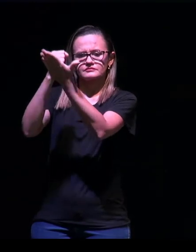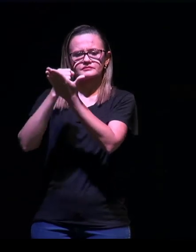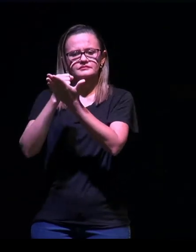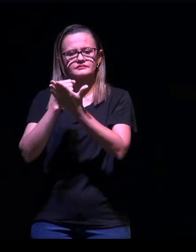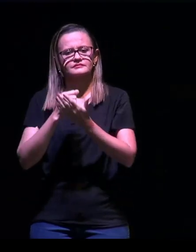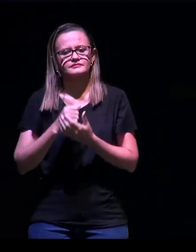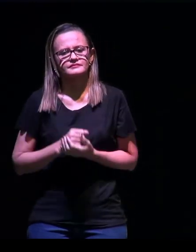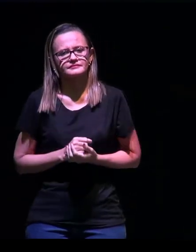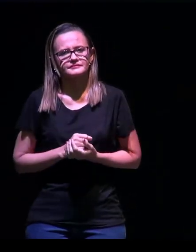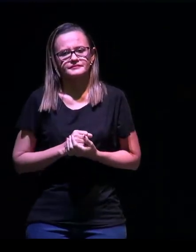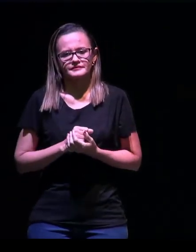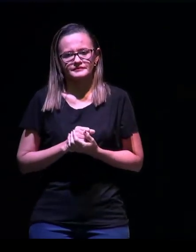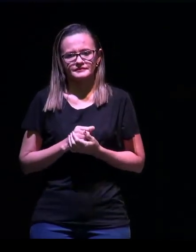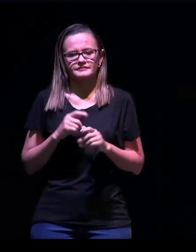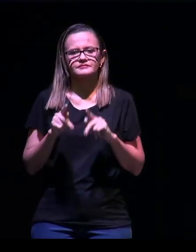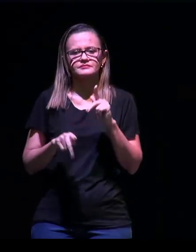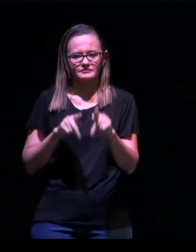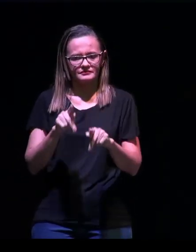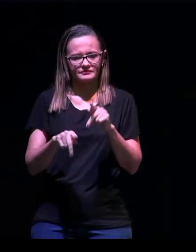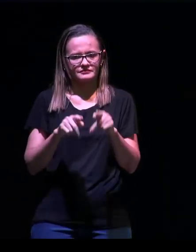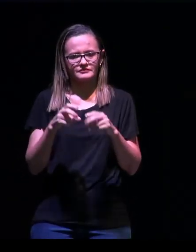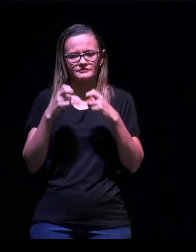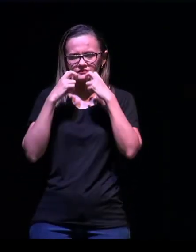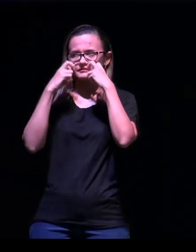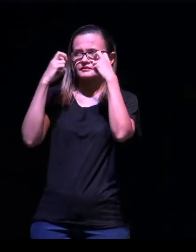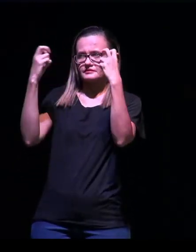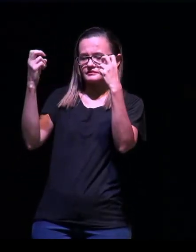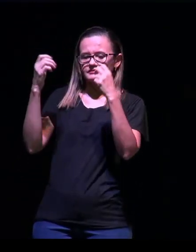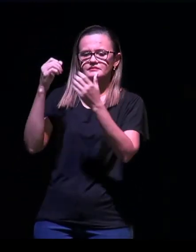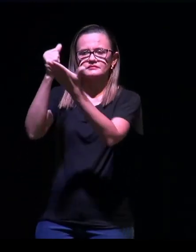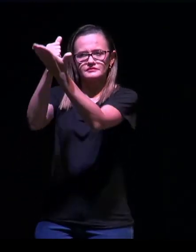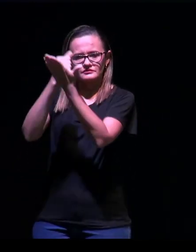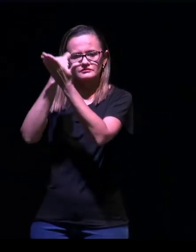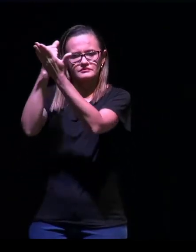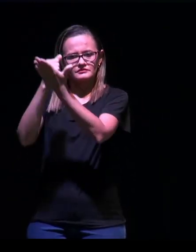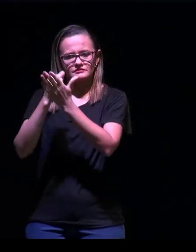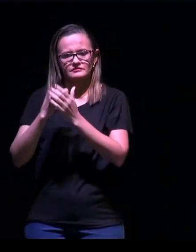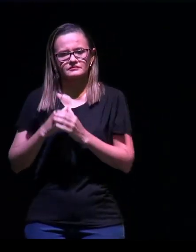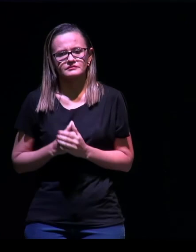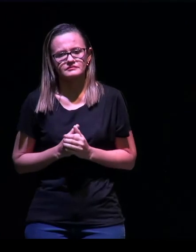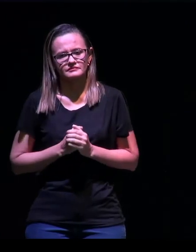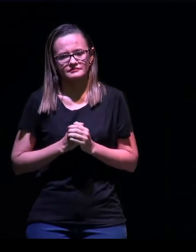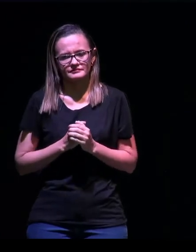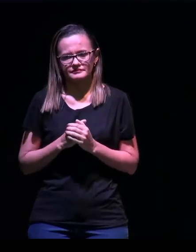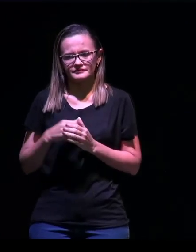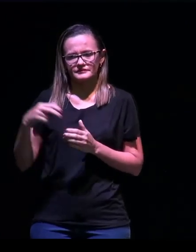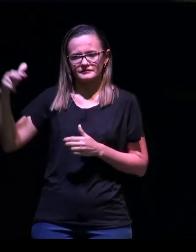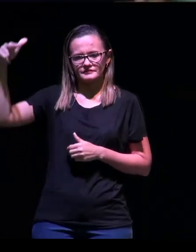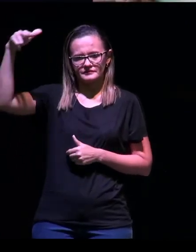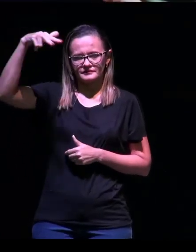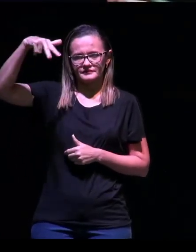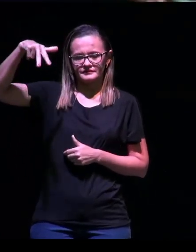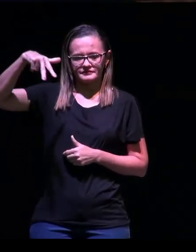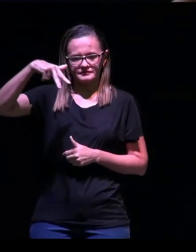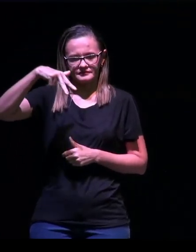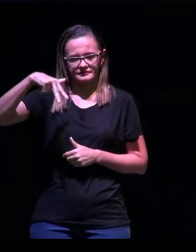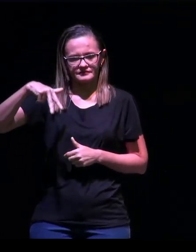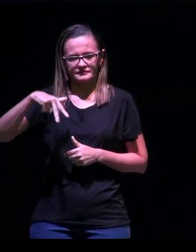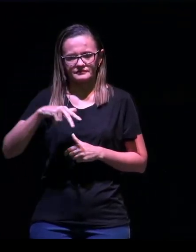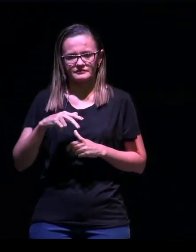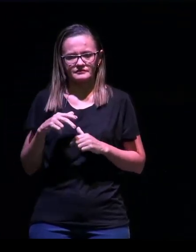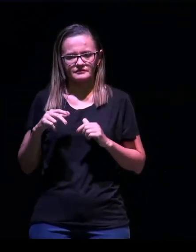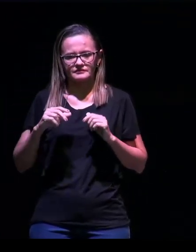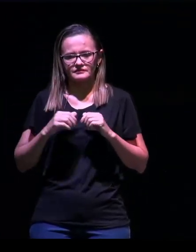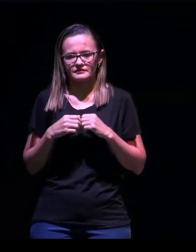povo está clamando agora, eu tenho que ir lá. E a Bíblia diz, então virá o Senhor meu Deus e todos os santos com ele. Uma multidão vestida de